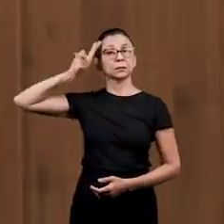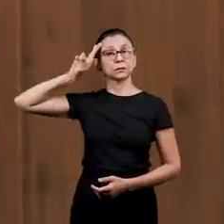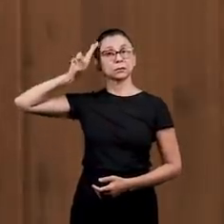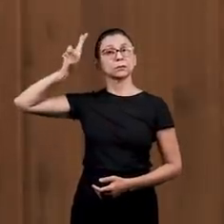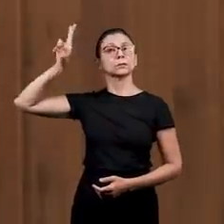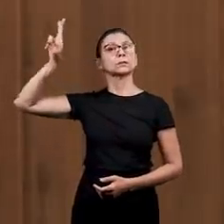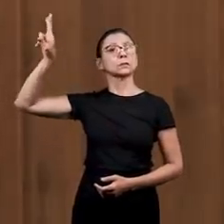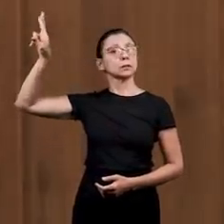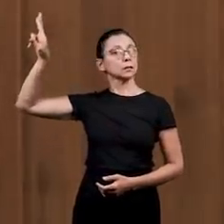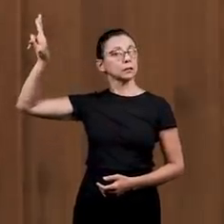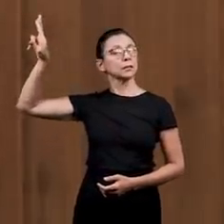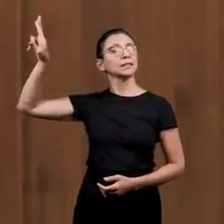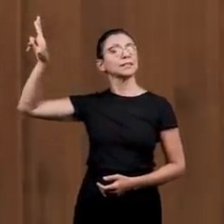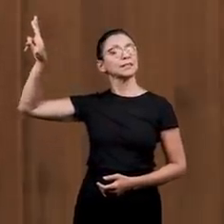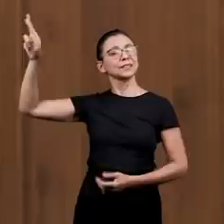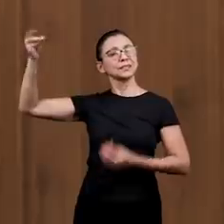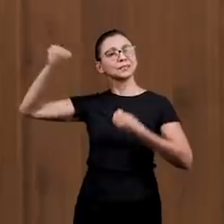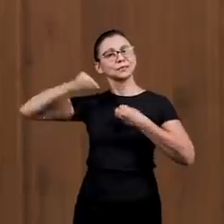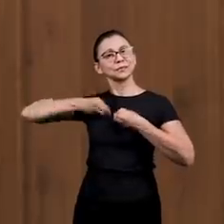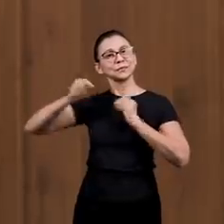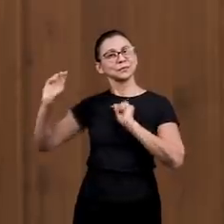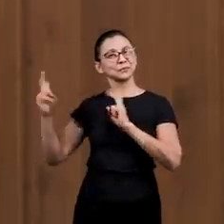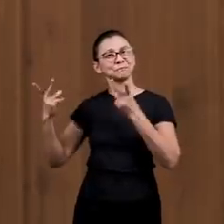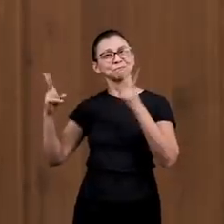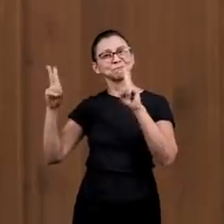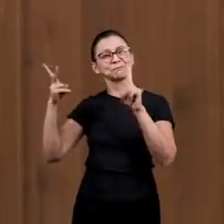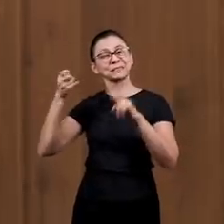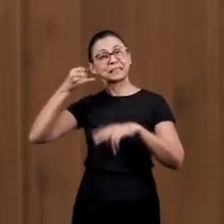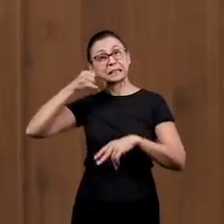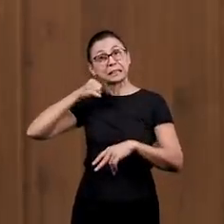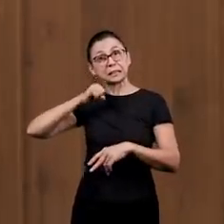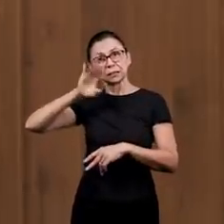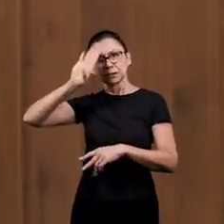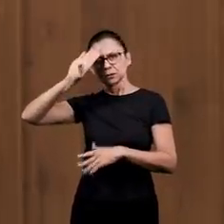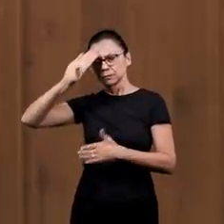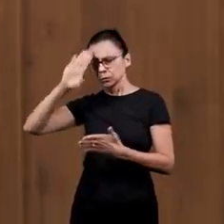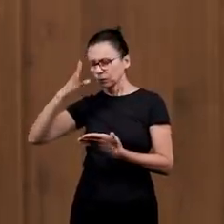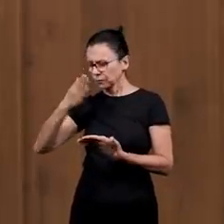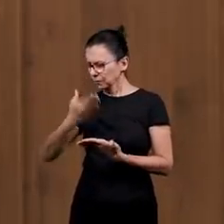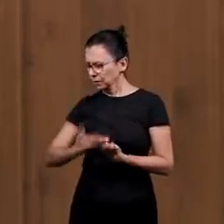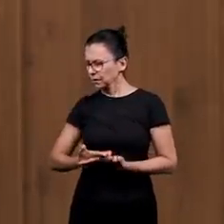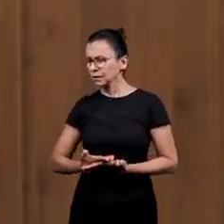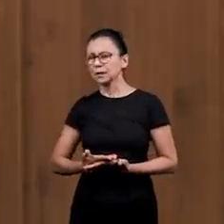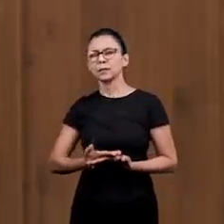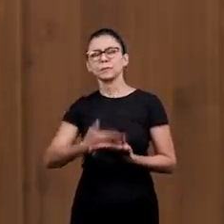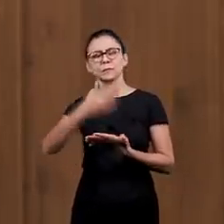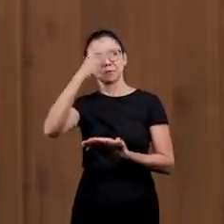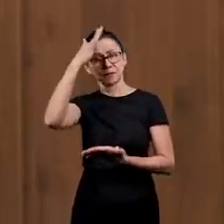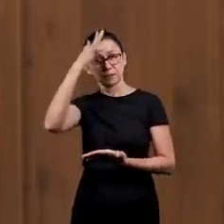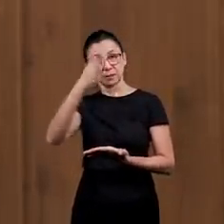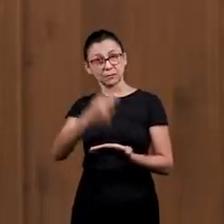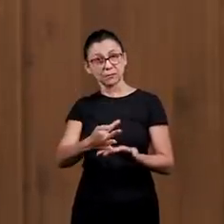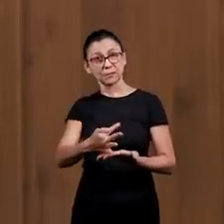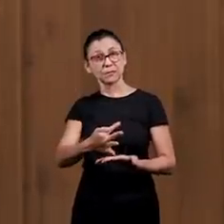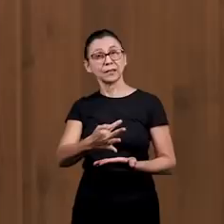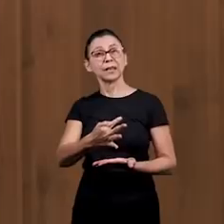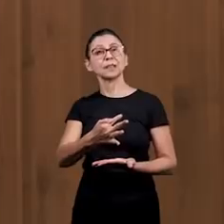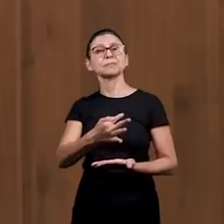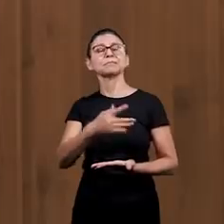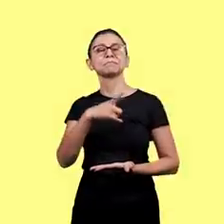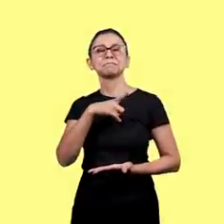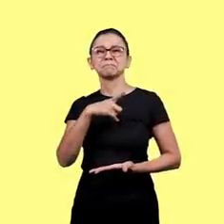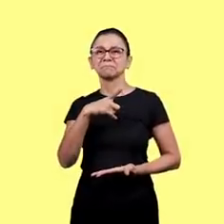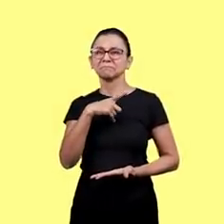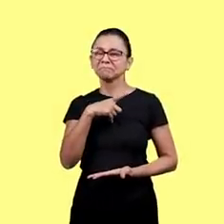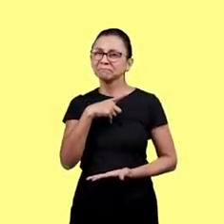Senhor, assim, nos dá a vitória se nós formos confiantes, se nós tivermos essa fé viva no nosso